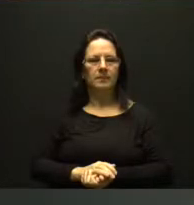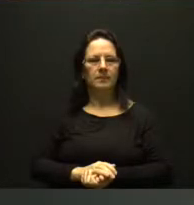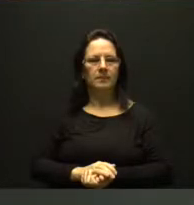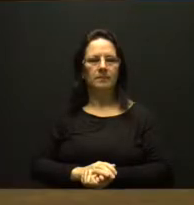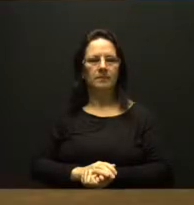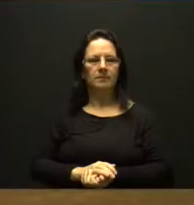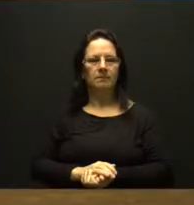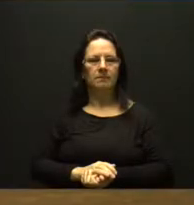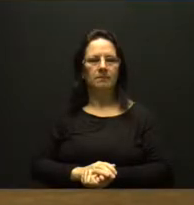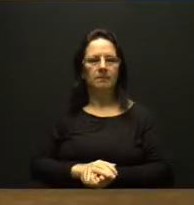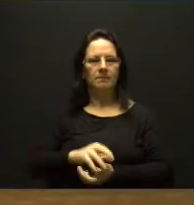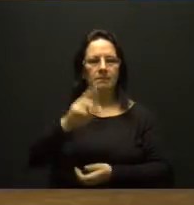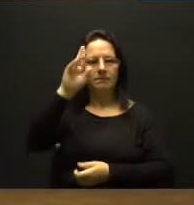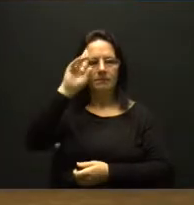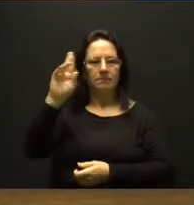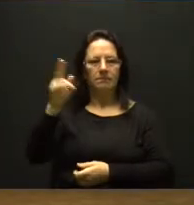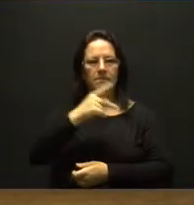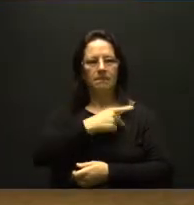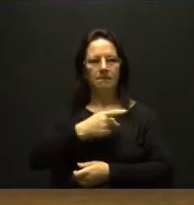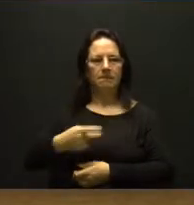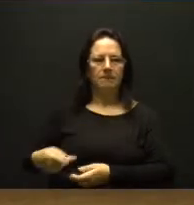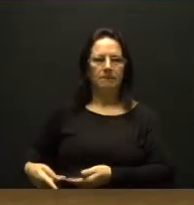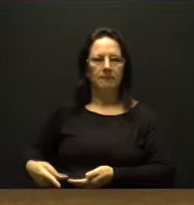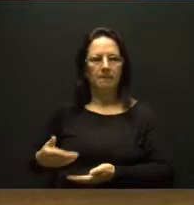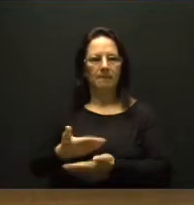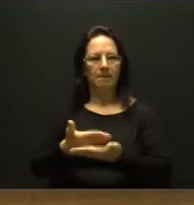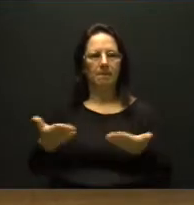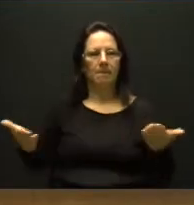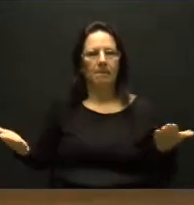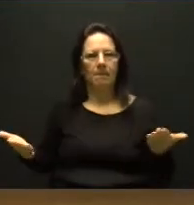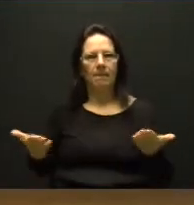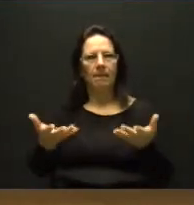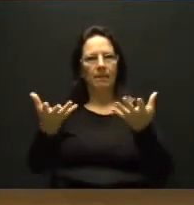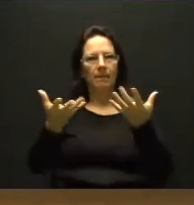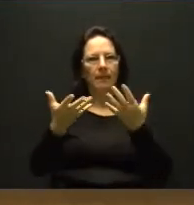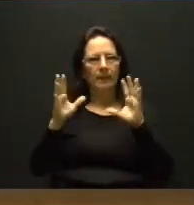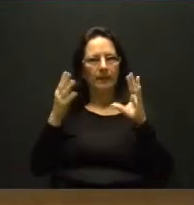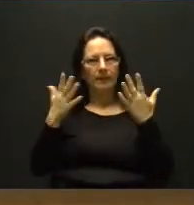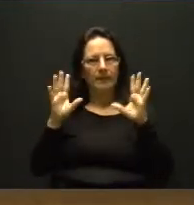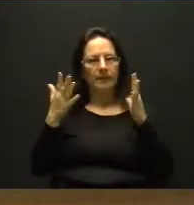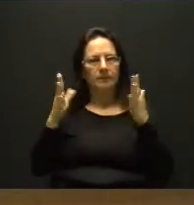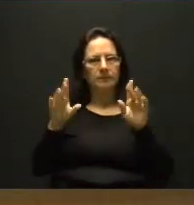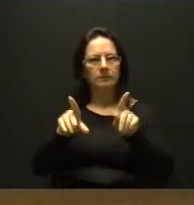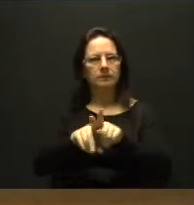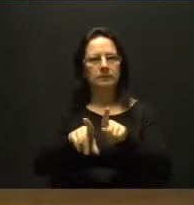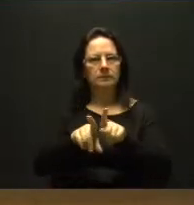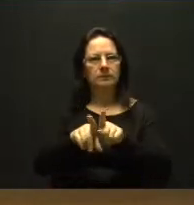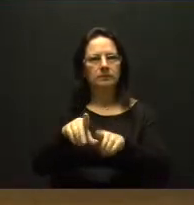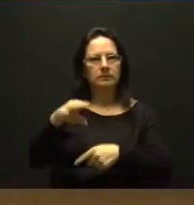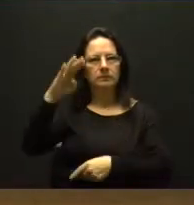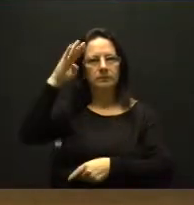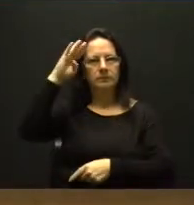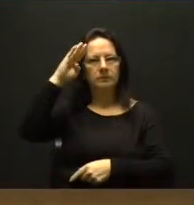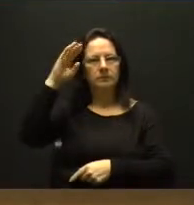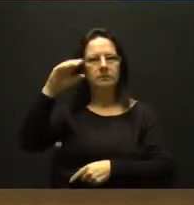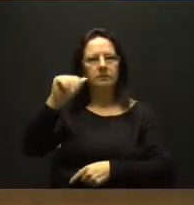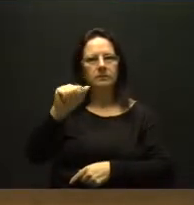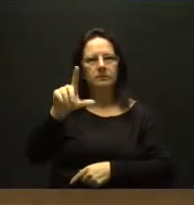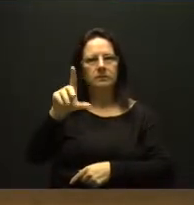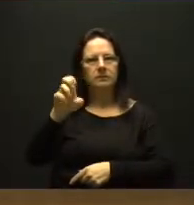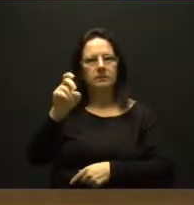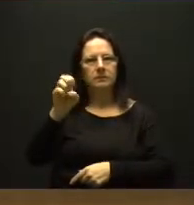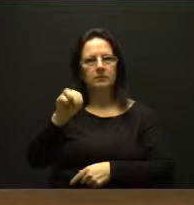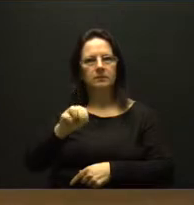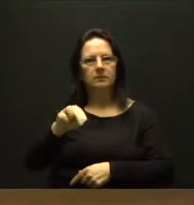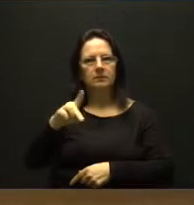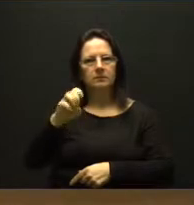o presente nobres pares quero parabenizar aqui alexandre ea